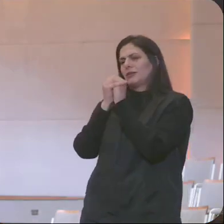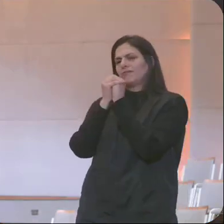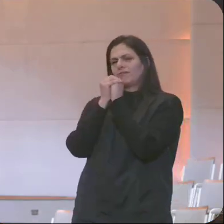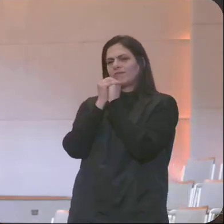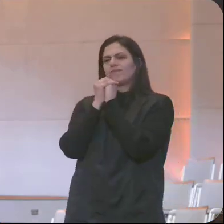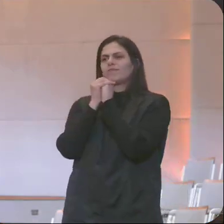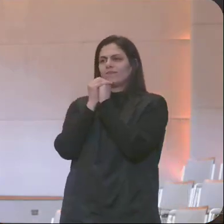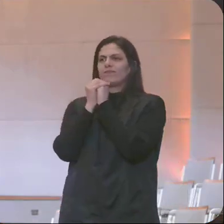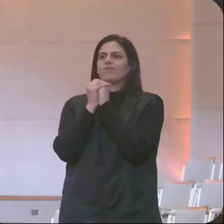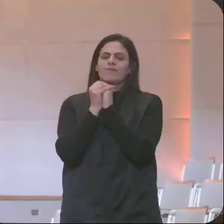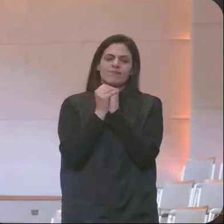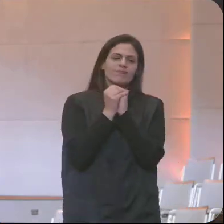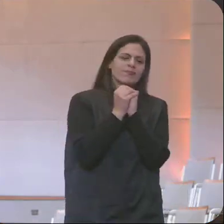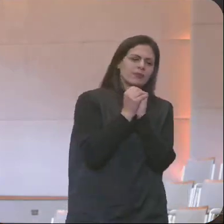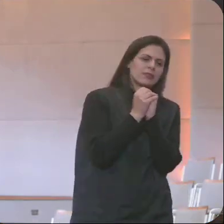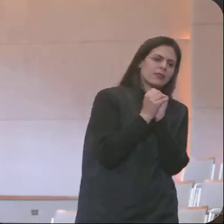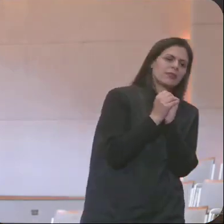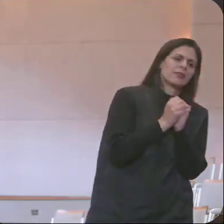vou